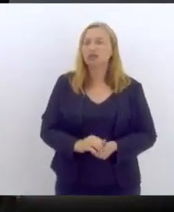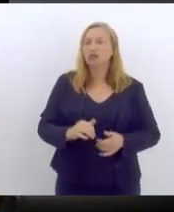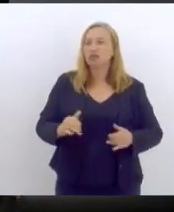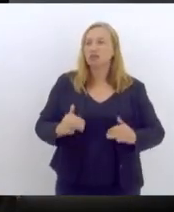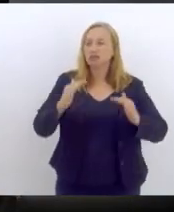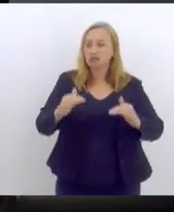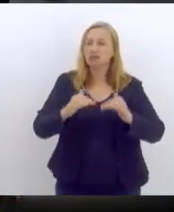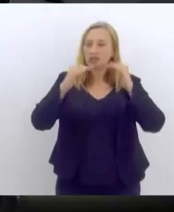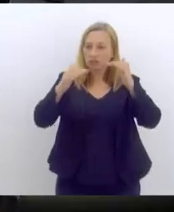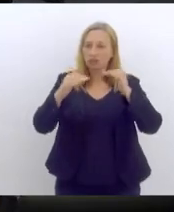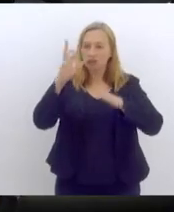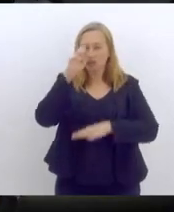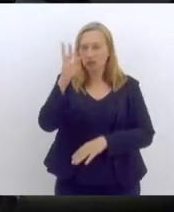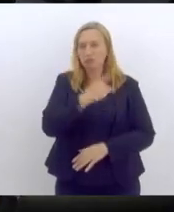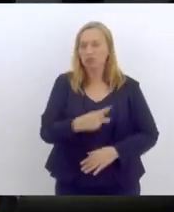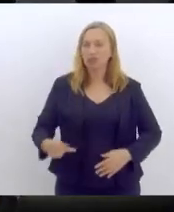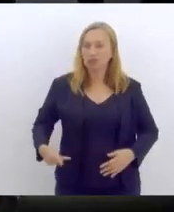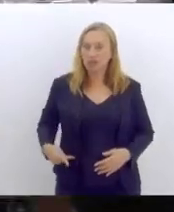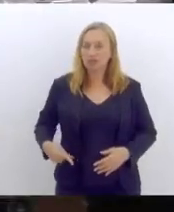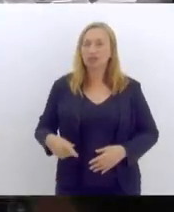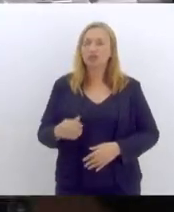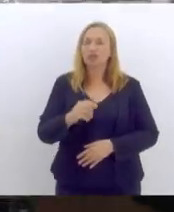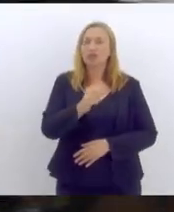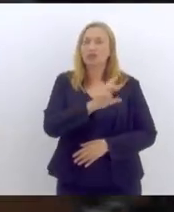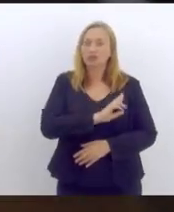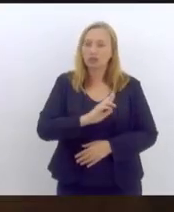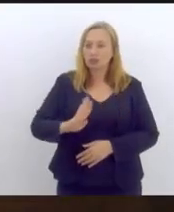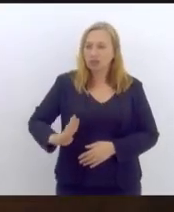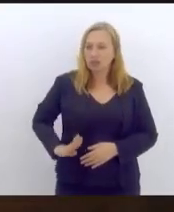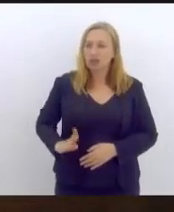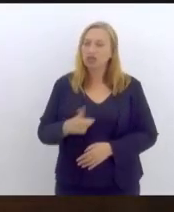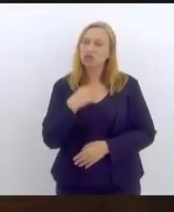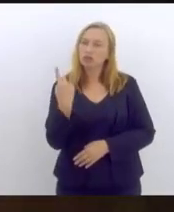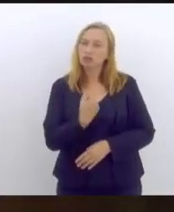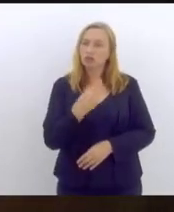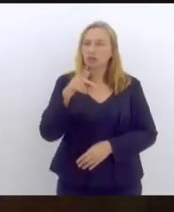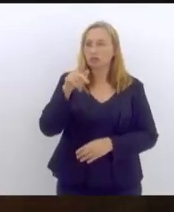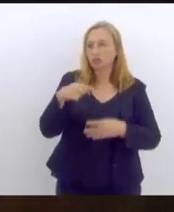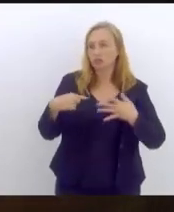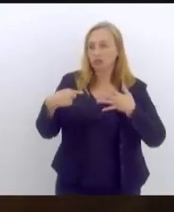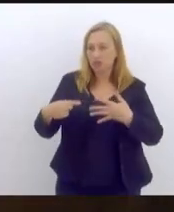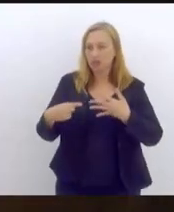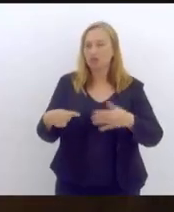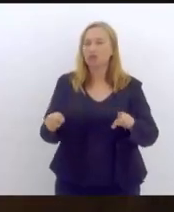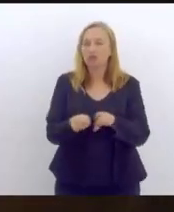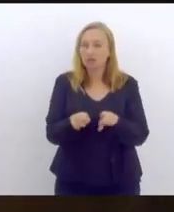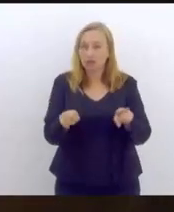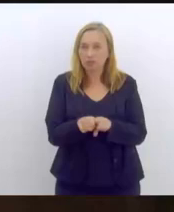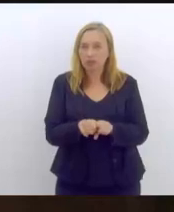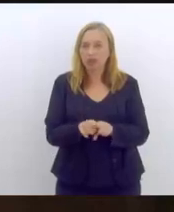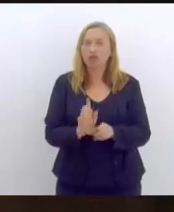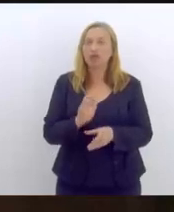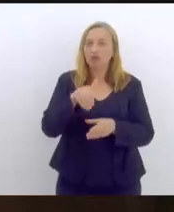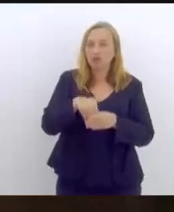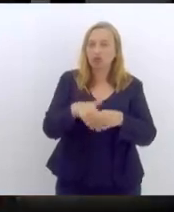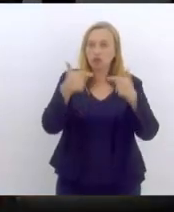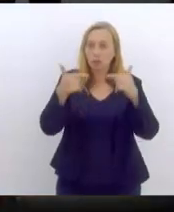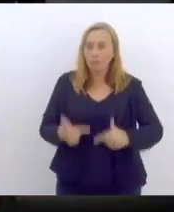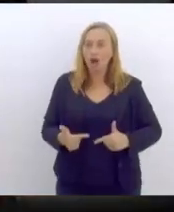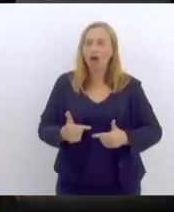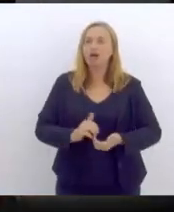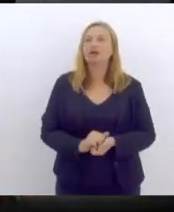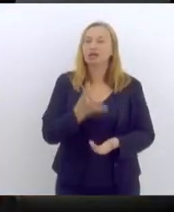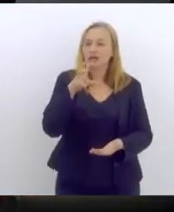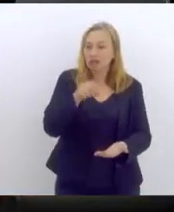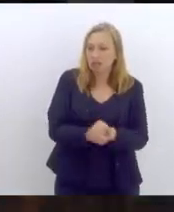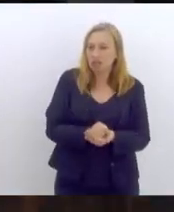excelentíssimo senhor presidente Bacelar. Nós, da bancada do PSOL, vamos nos abster nessa votação.